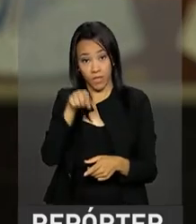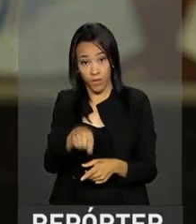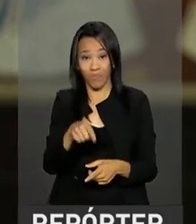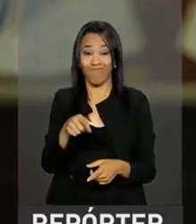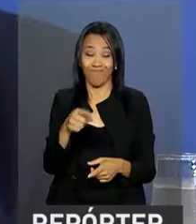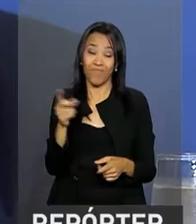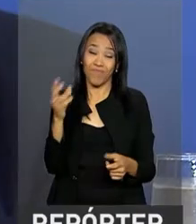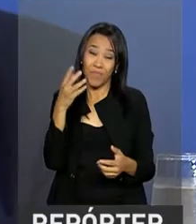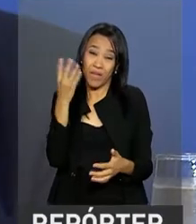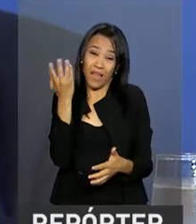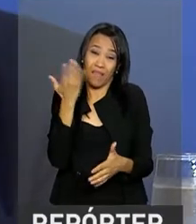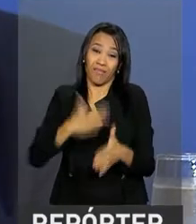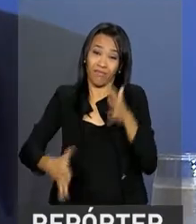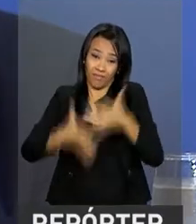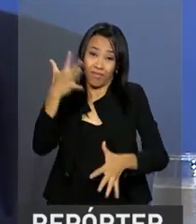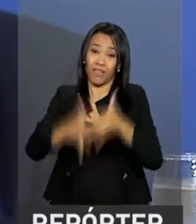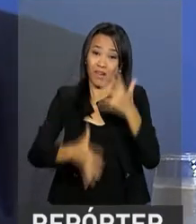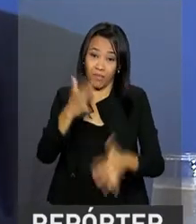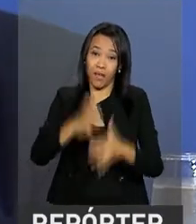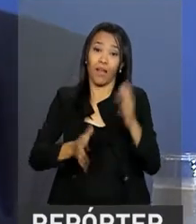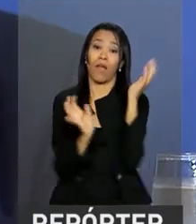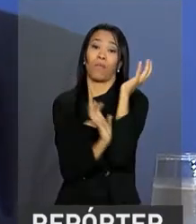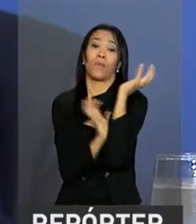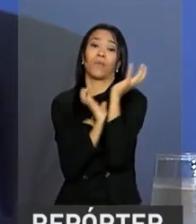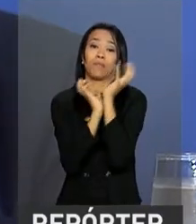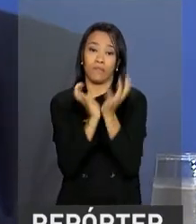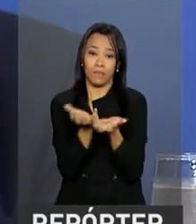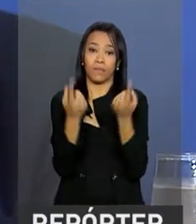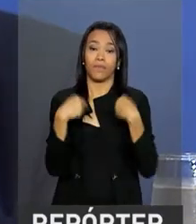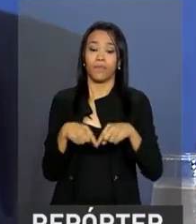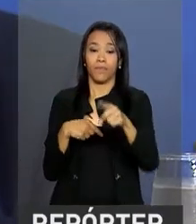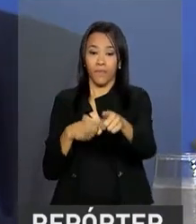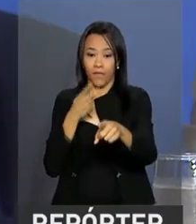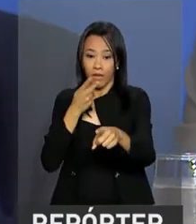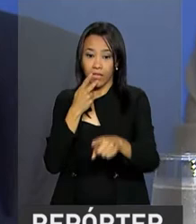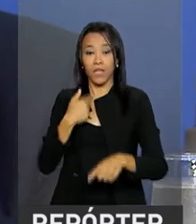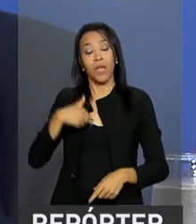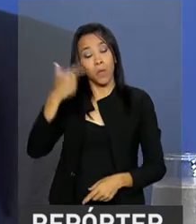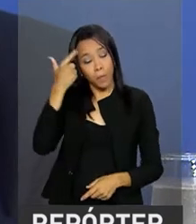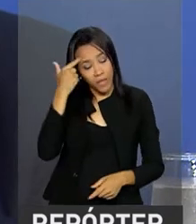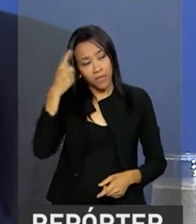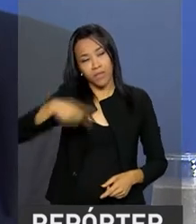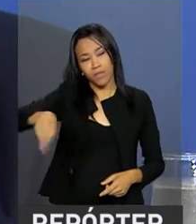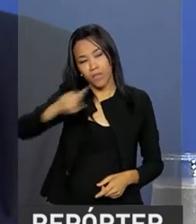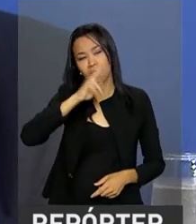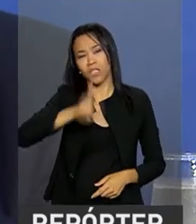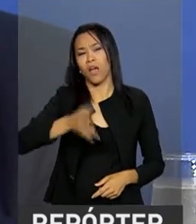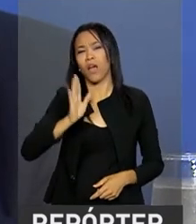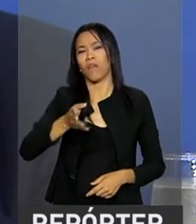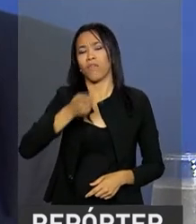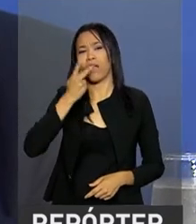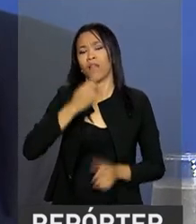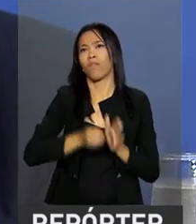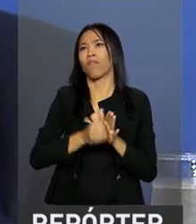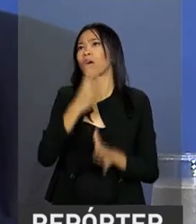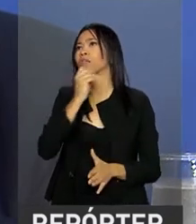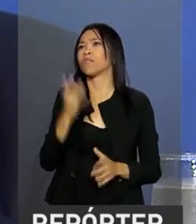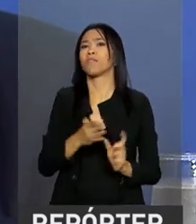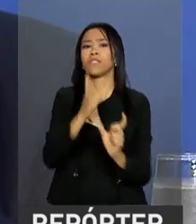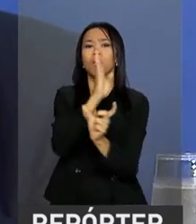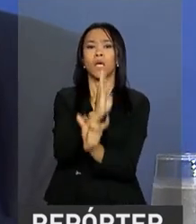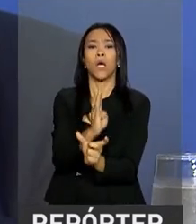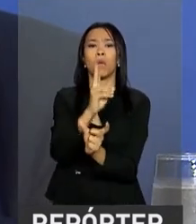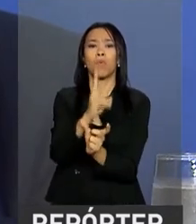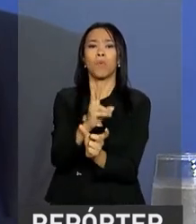burocracia eu penso que todos já ouviram os seguidas vezes o quanto à burocracia a